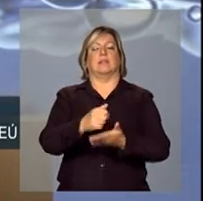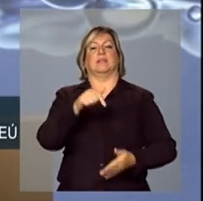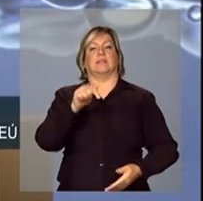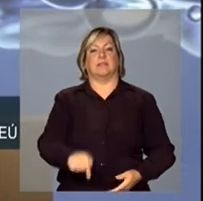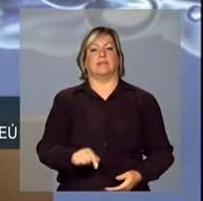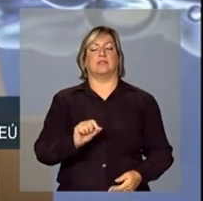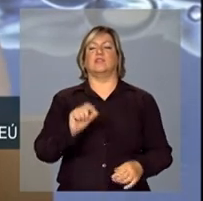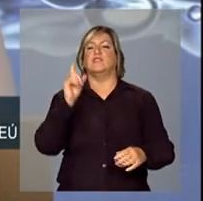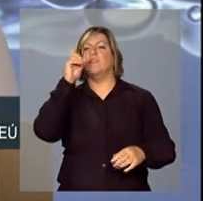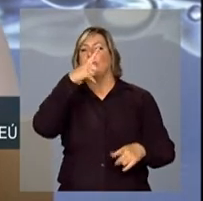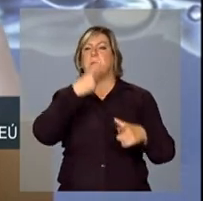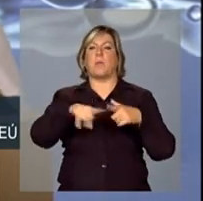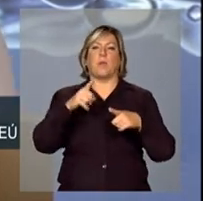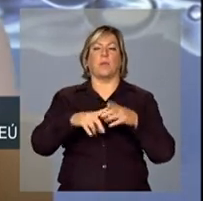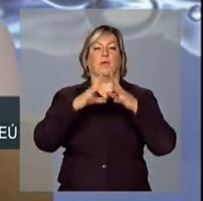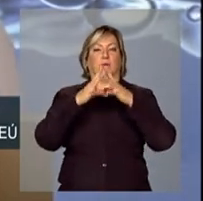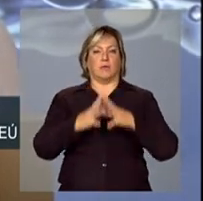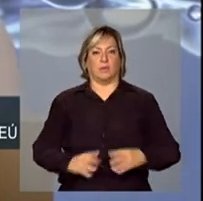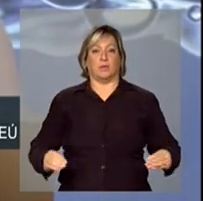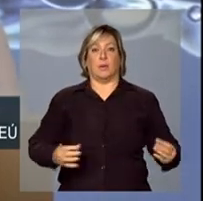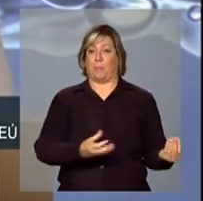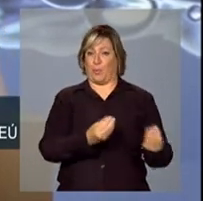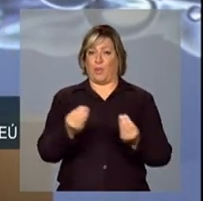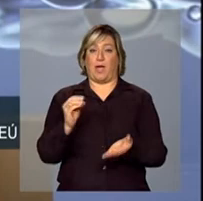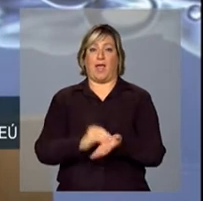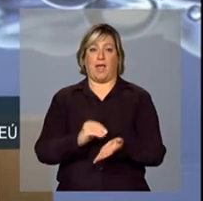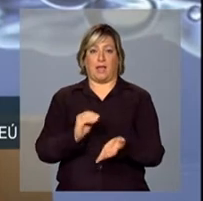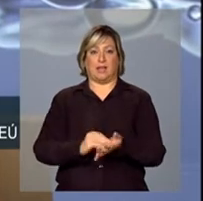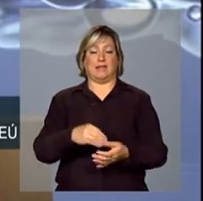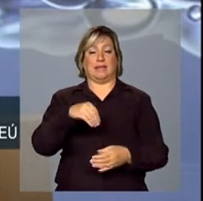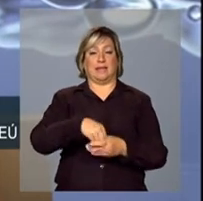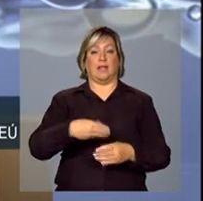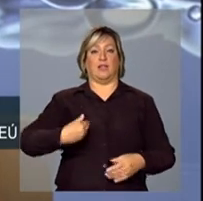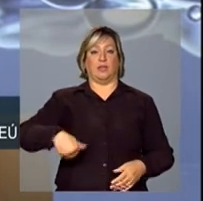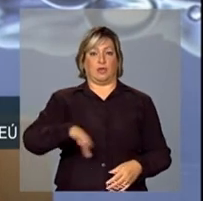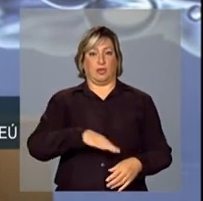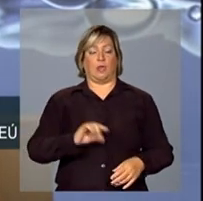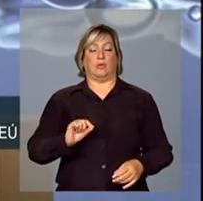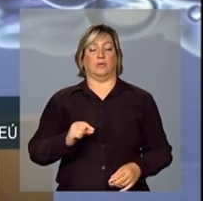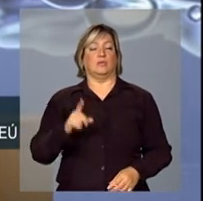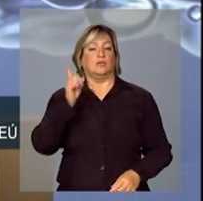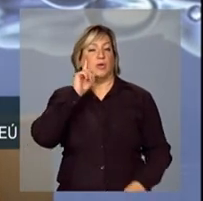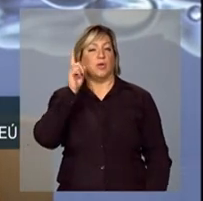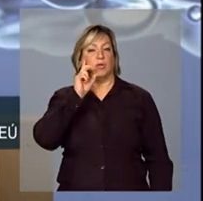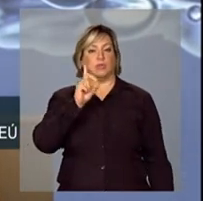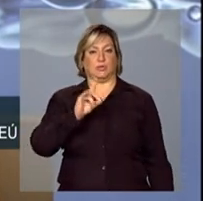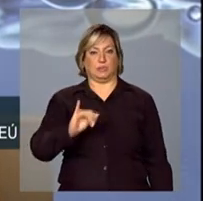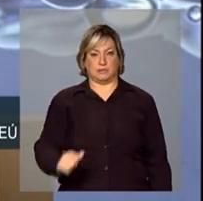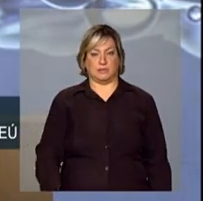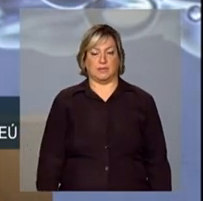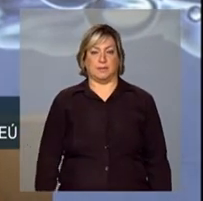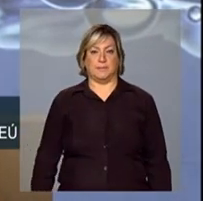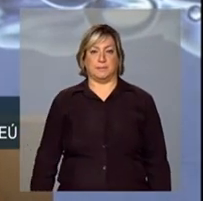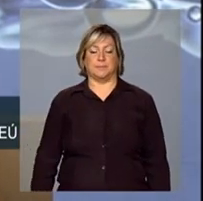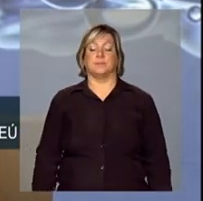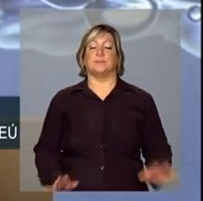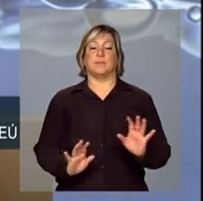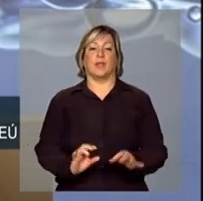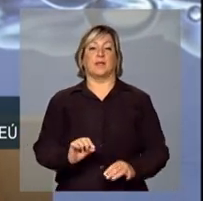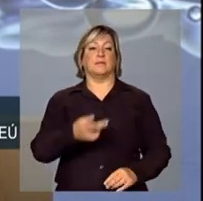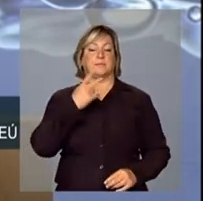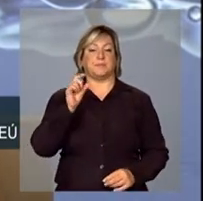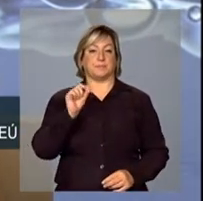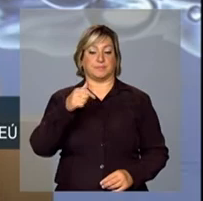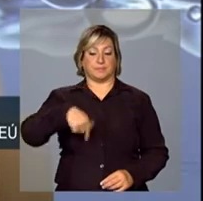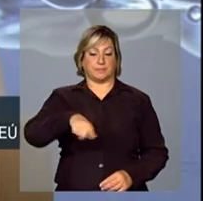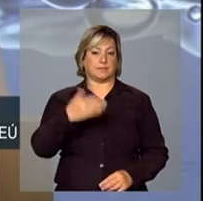as dificuldades que são muitas ainda na nossa cena e no nosso cotidiano. Mas dizia, presidenta, que